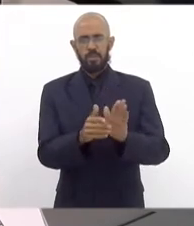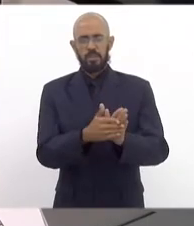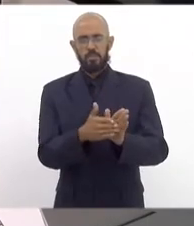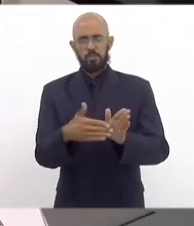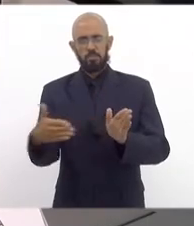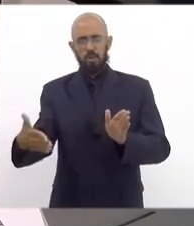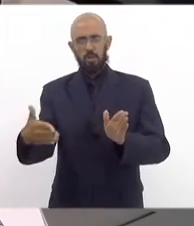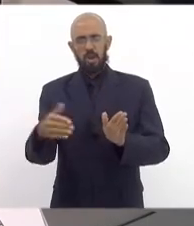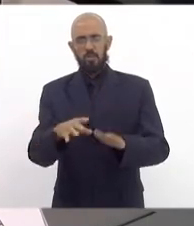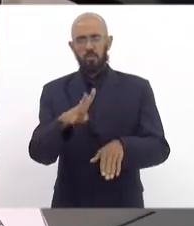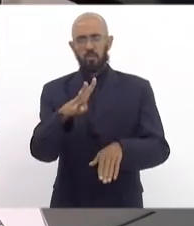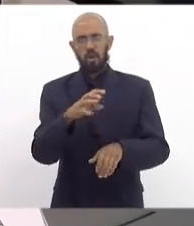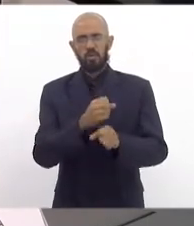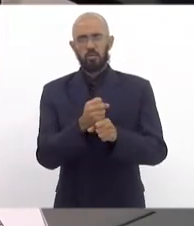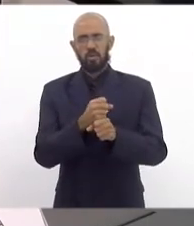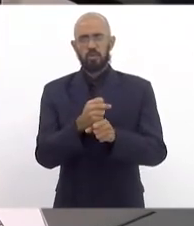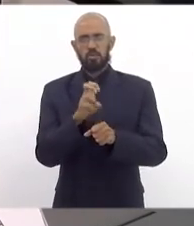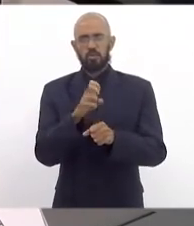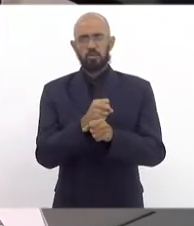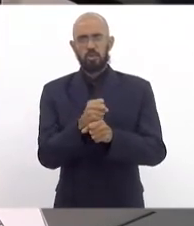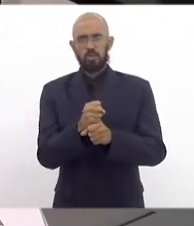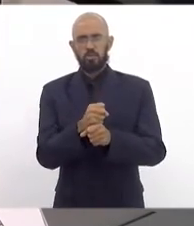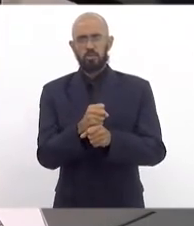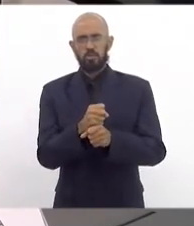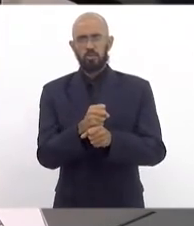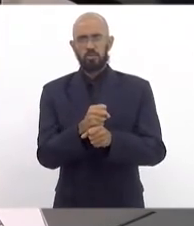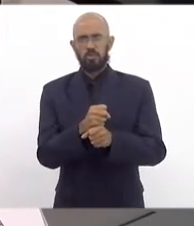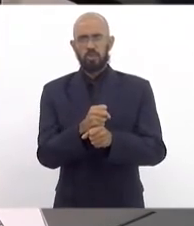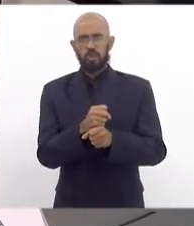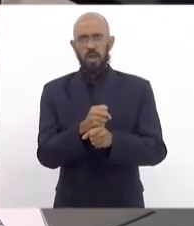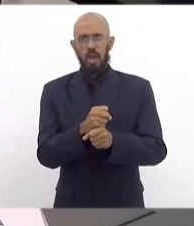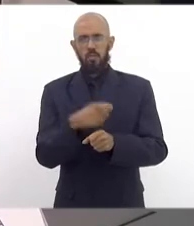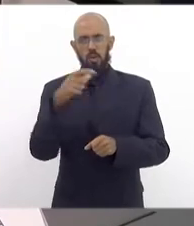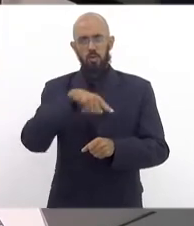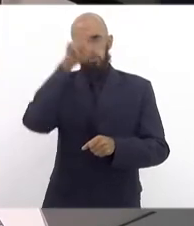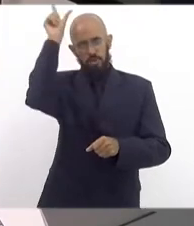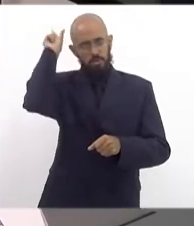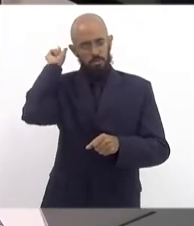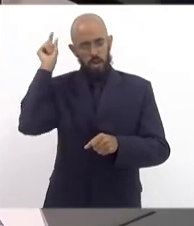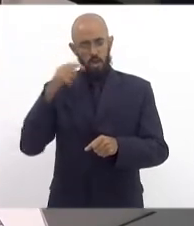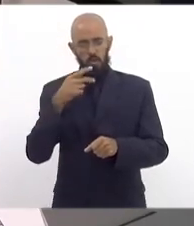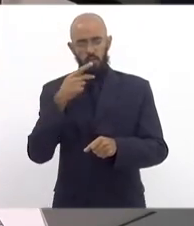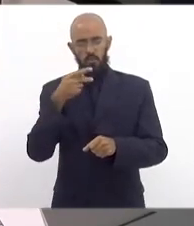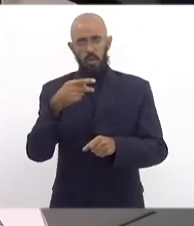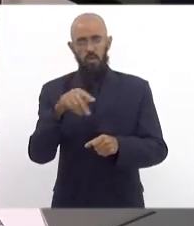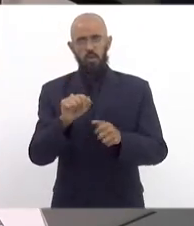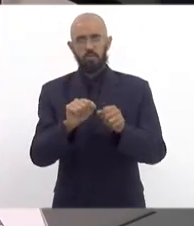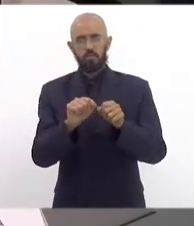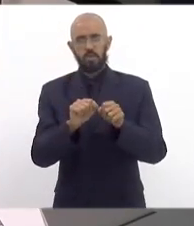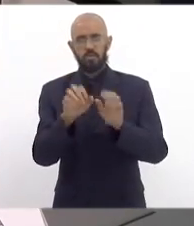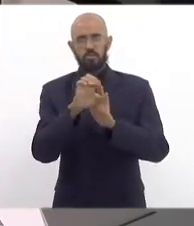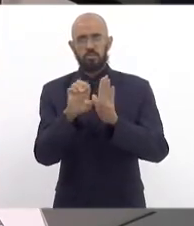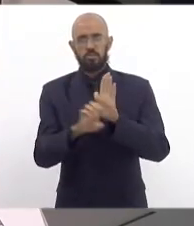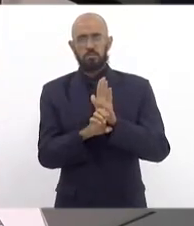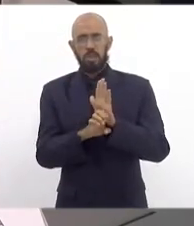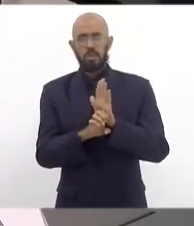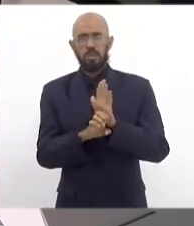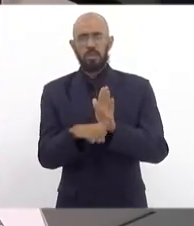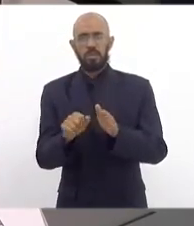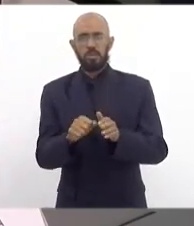4 por 5 anos ver o deputado dos Paulo fez uma ponderação em plenário apresentou uma Emenda